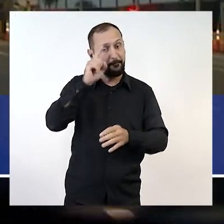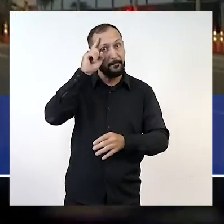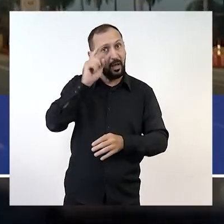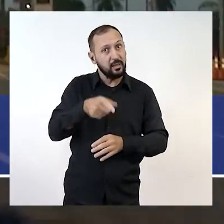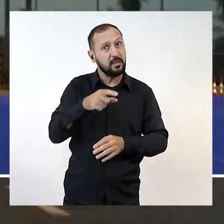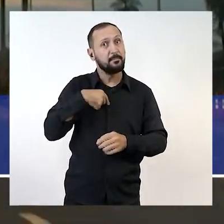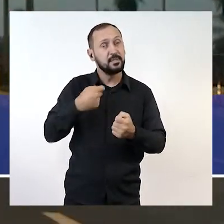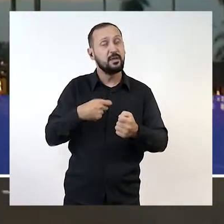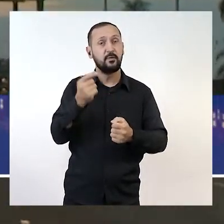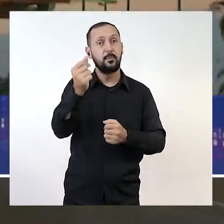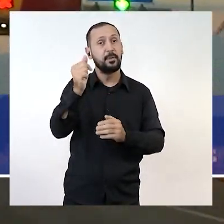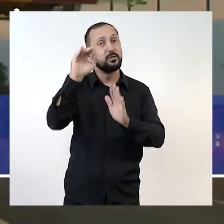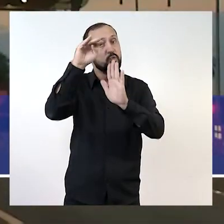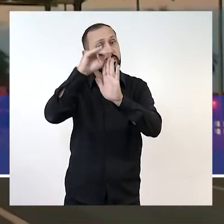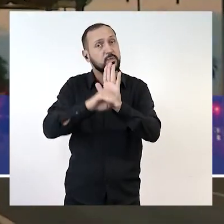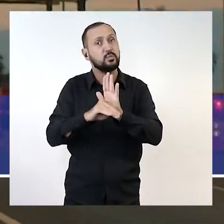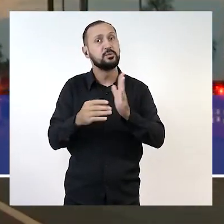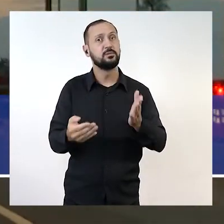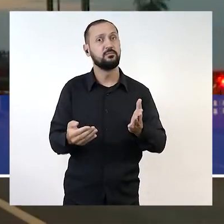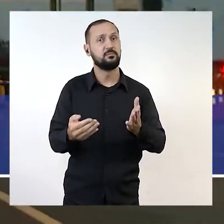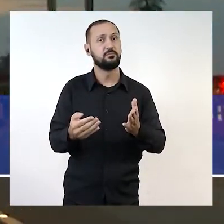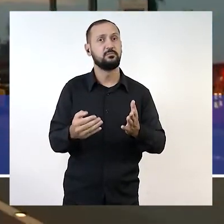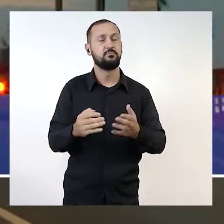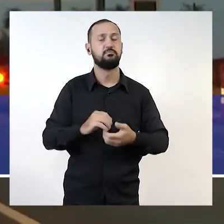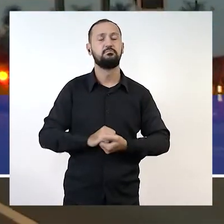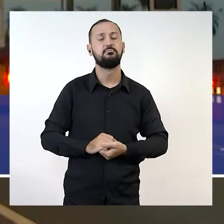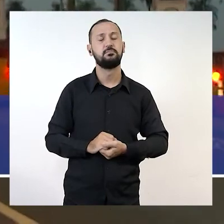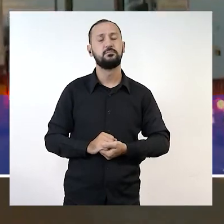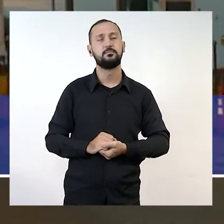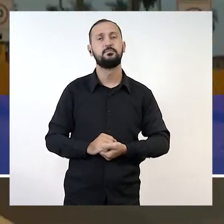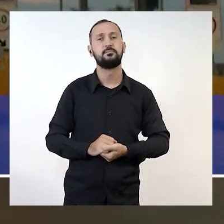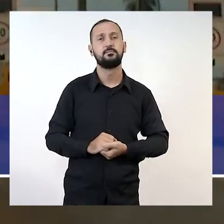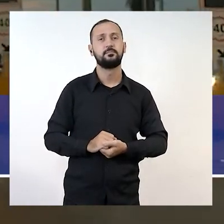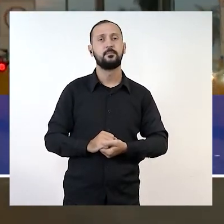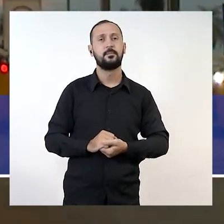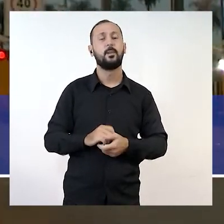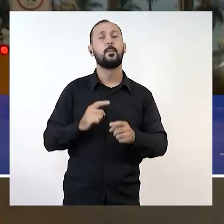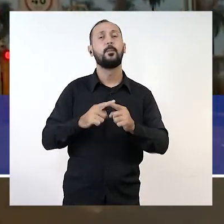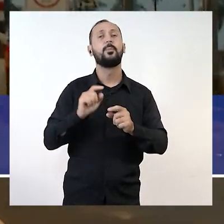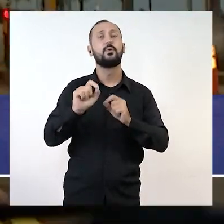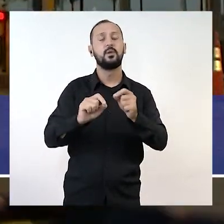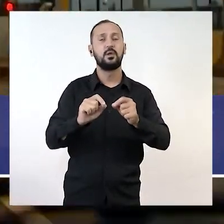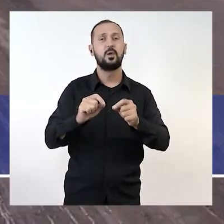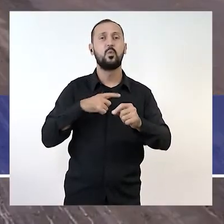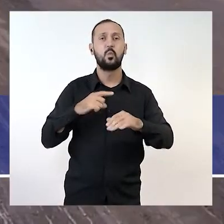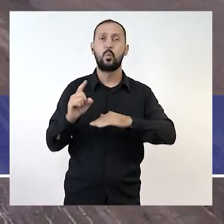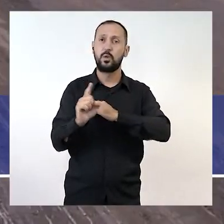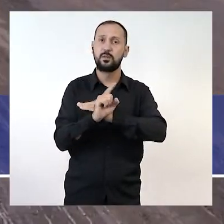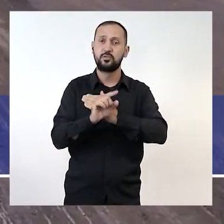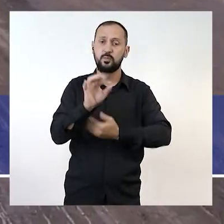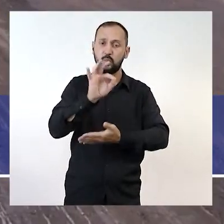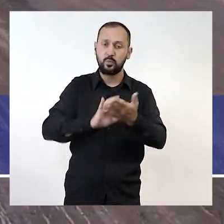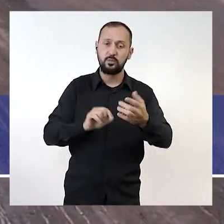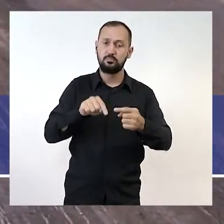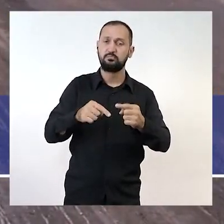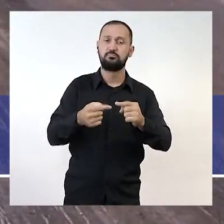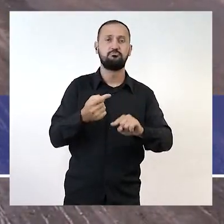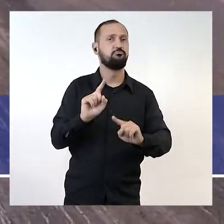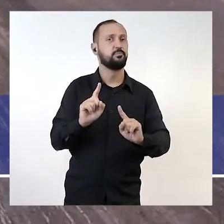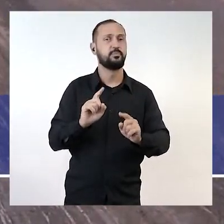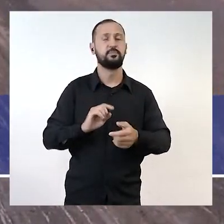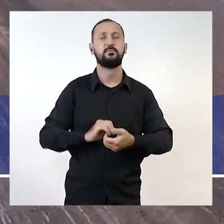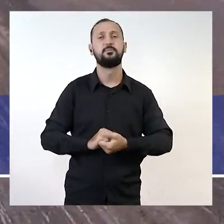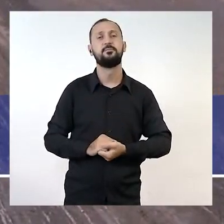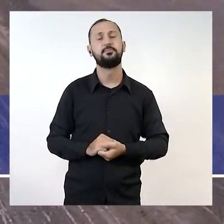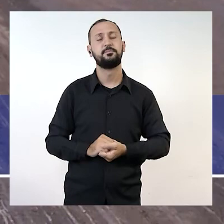mesmo com a medida judicial que obriga a redução dos valores cobrados, já que o serviço